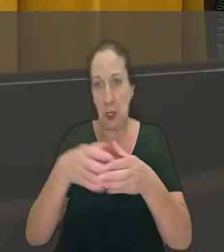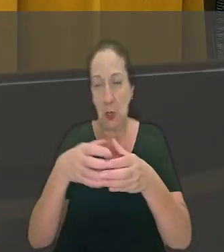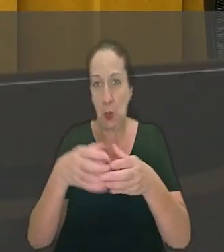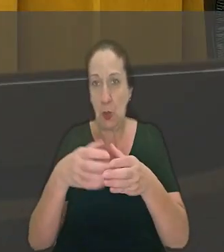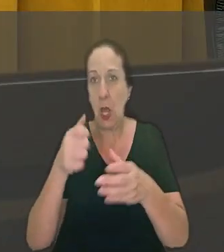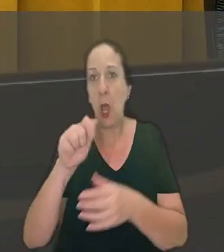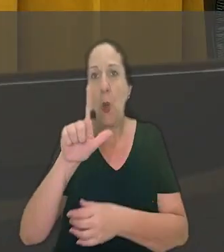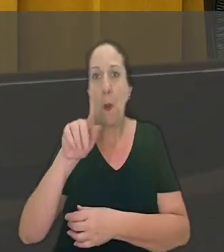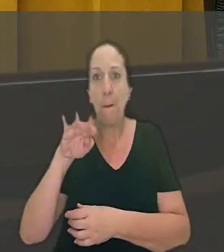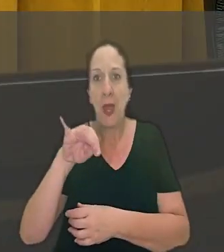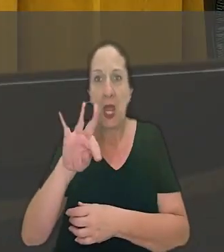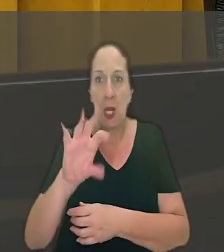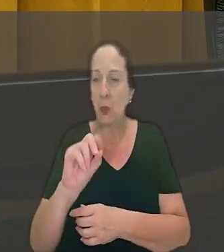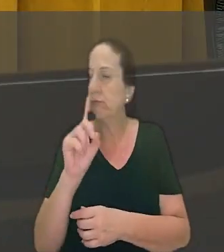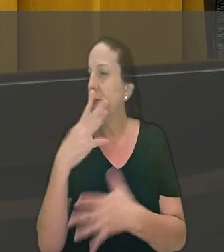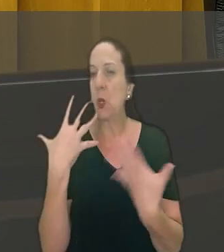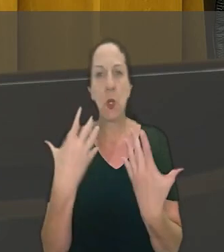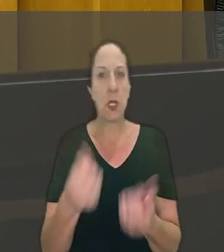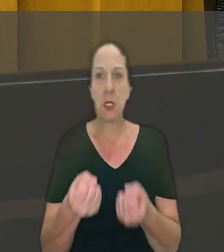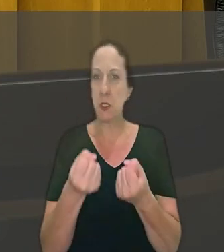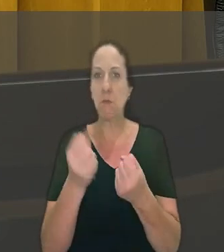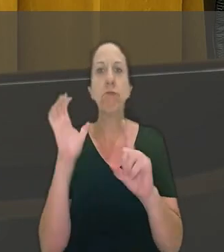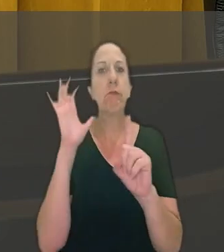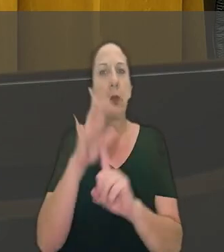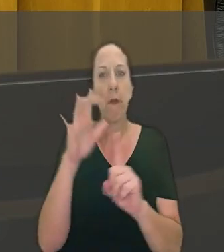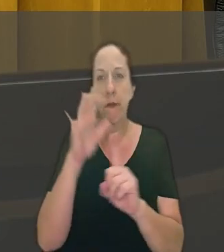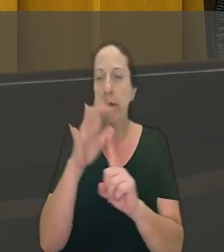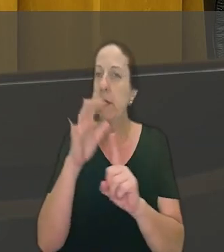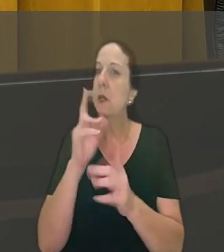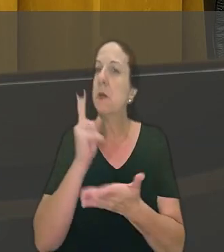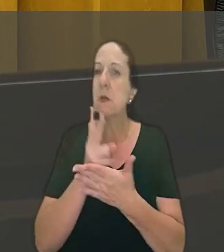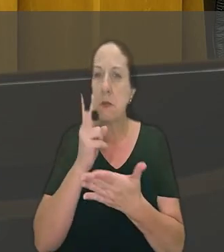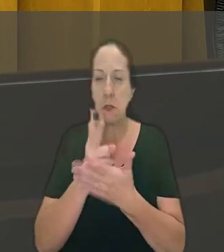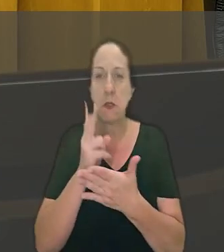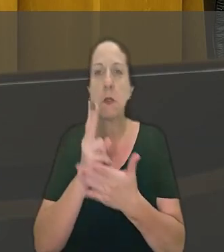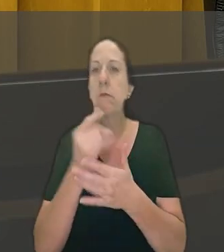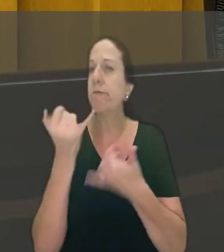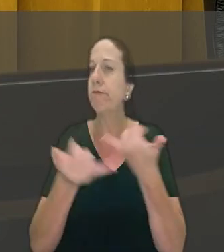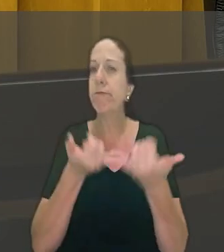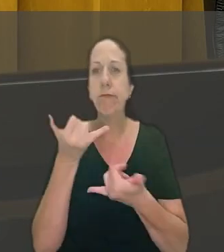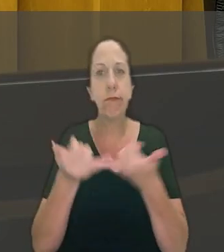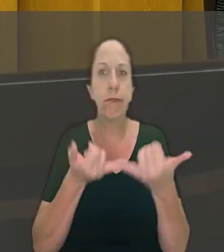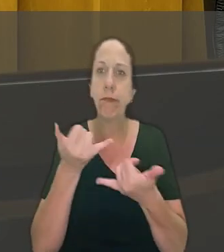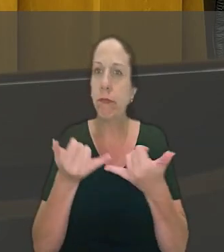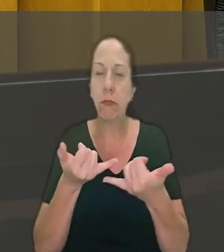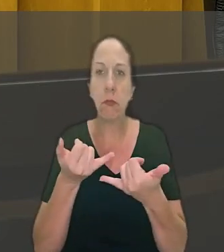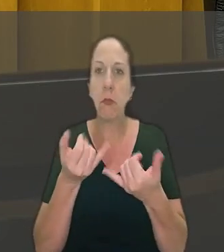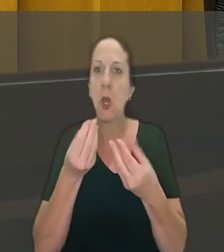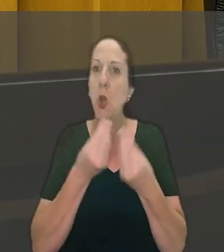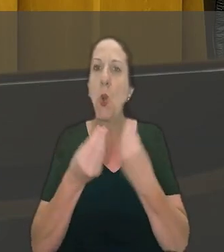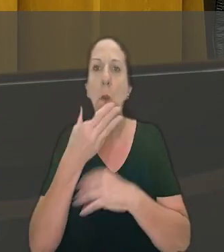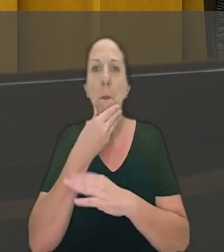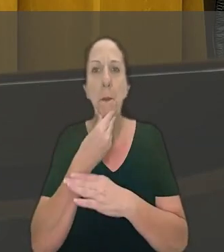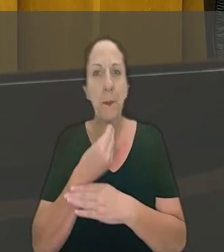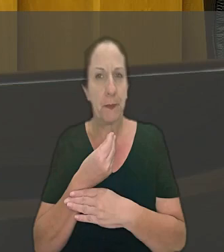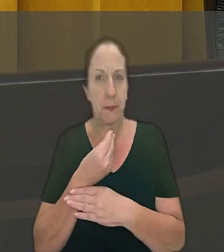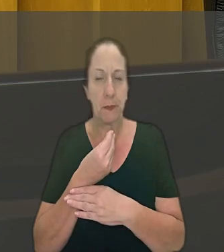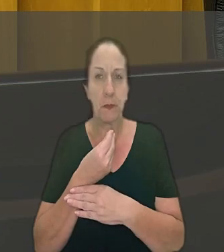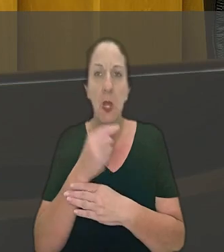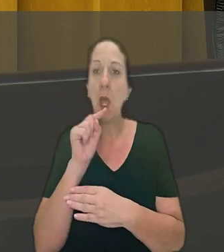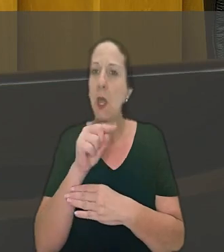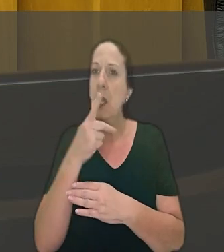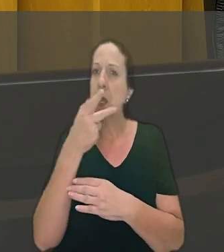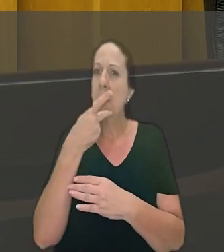ministro Alberto Balazeiro, não é aceitável que agressões corriqueiras decorram de brincadeiras tidas como